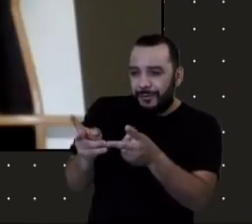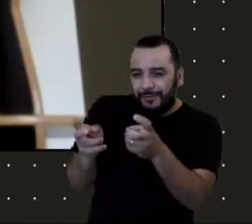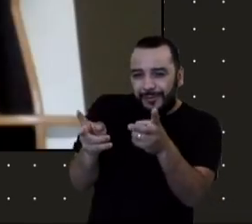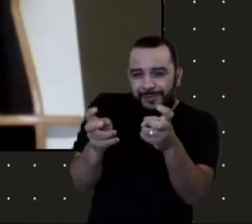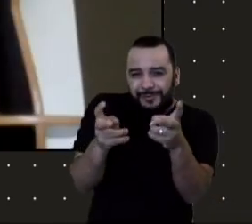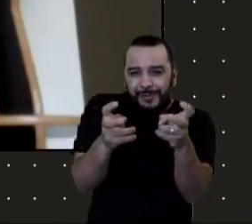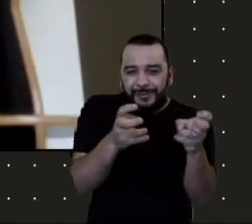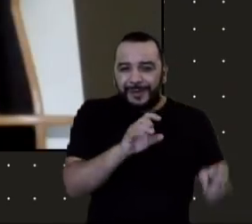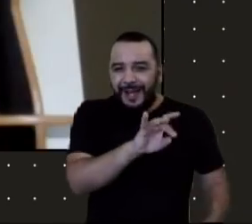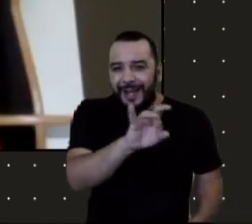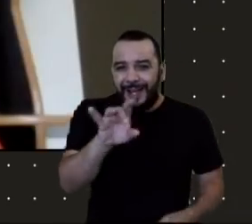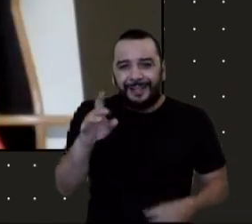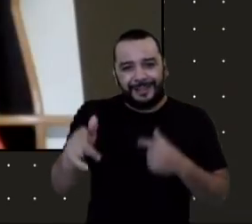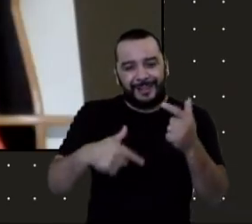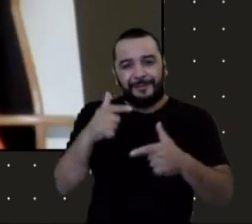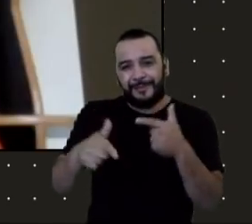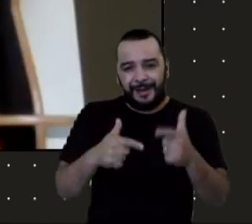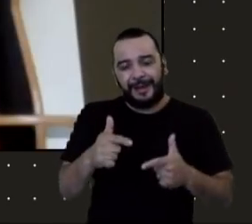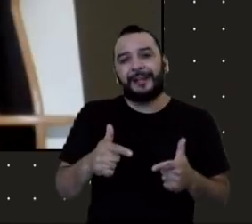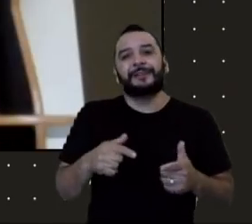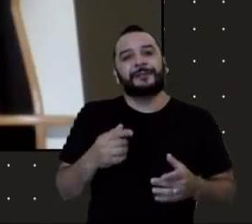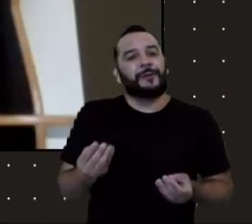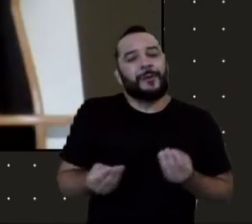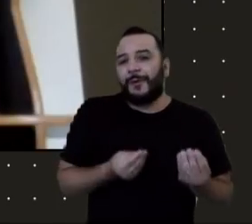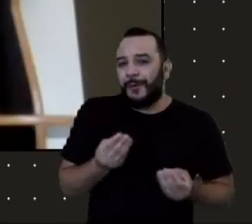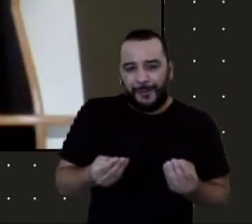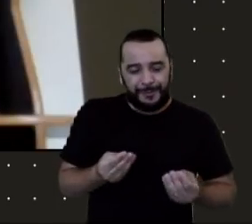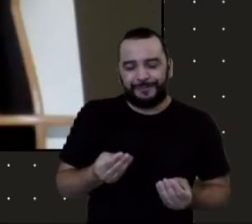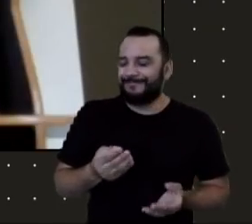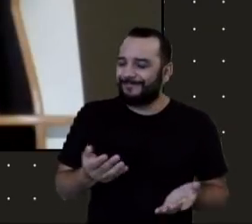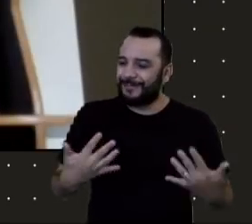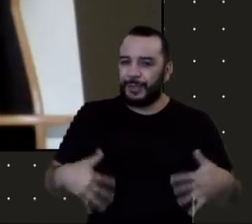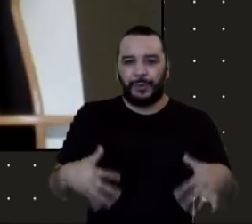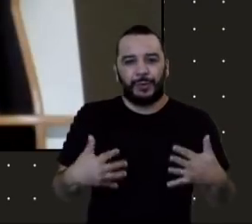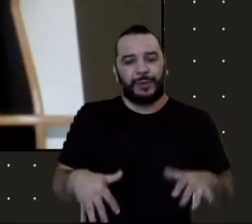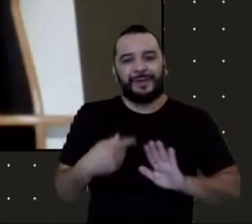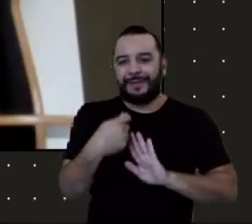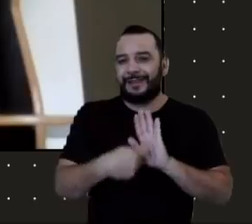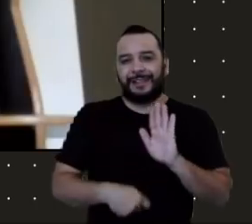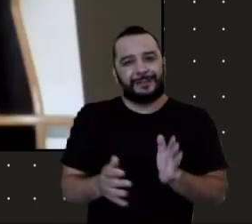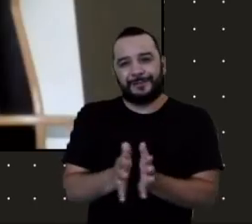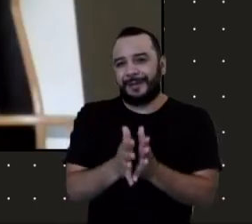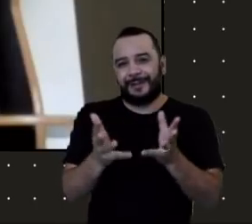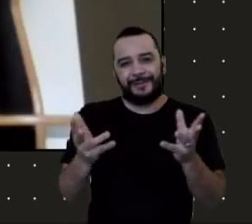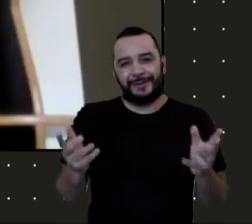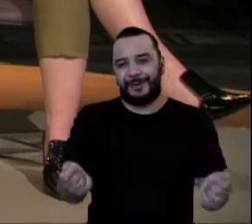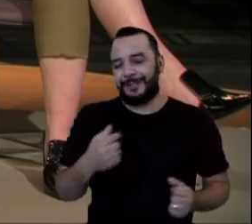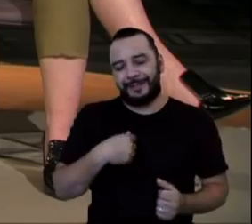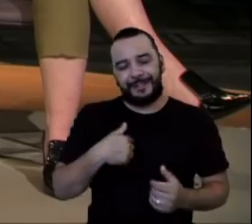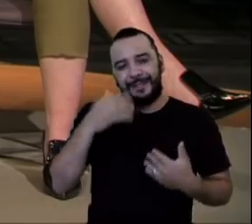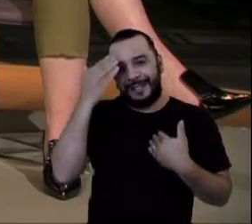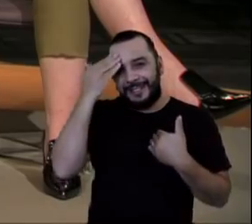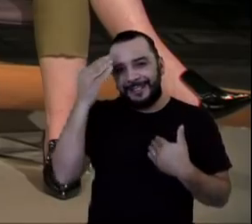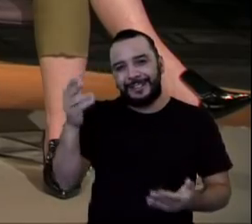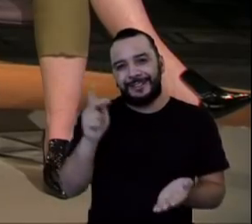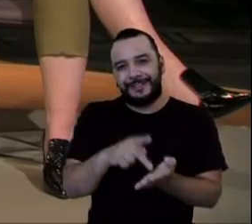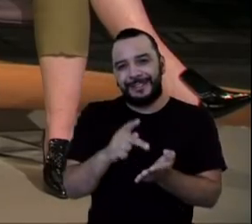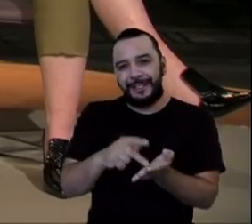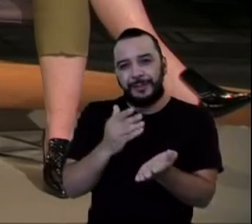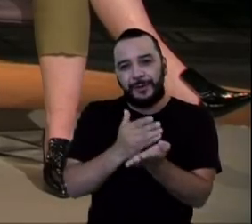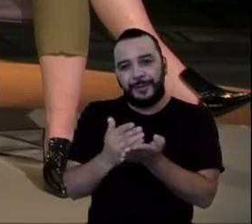um trabalhava, na sua dedicação à sua profissão. E textos maravilhosos, não é? Eu tenho muita